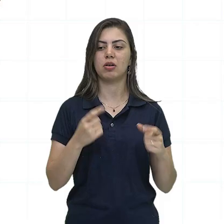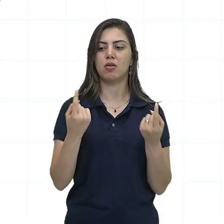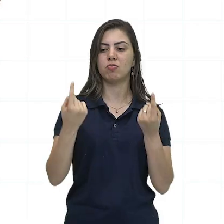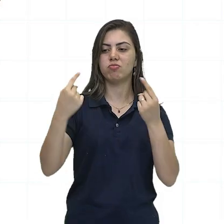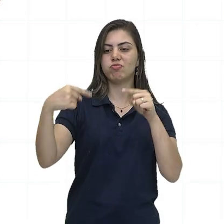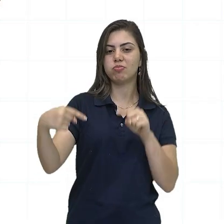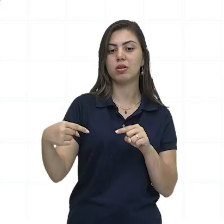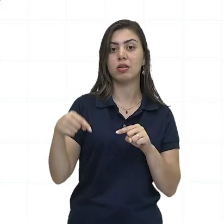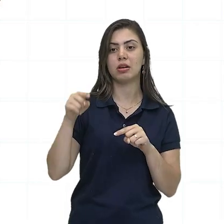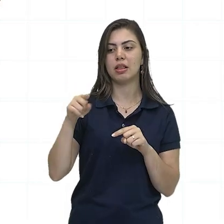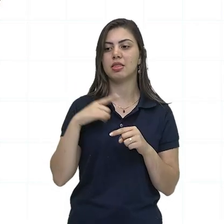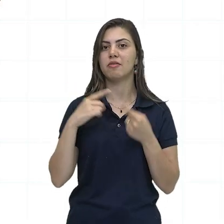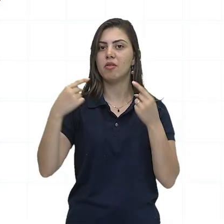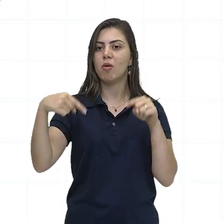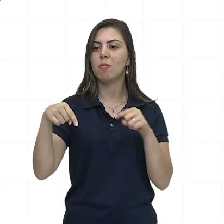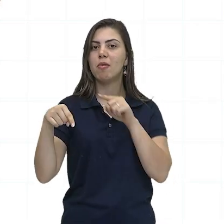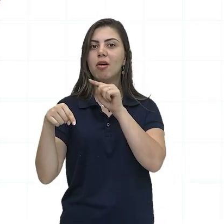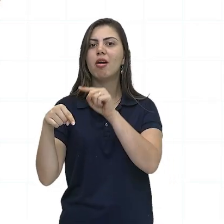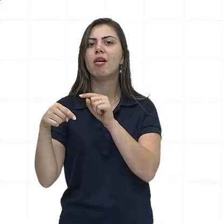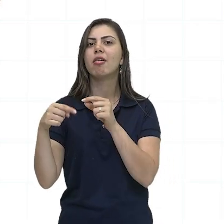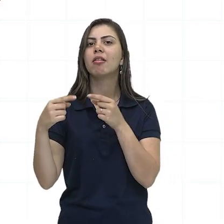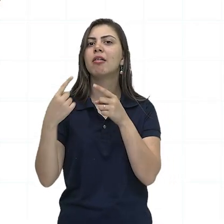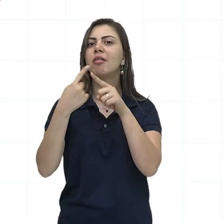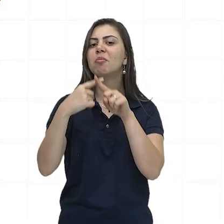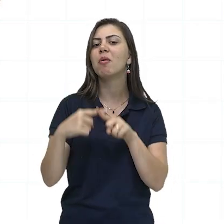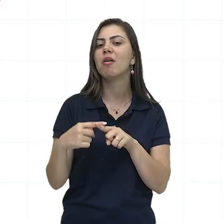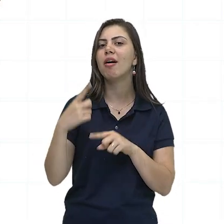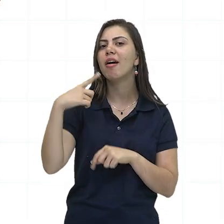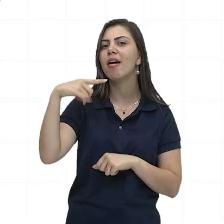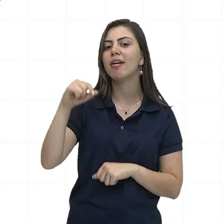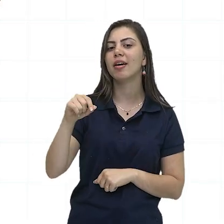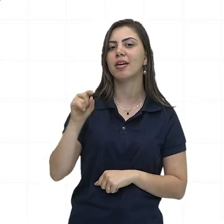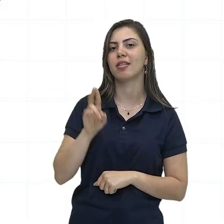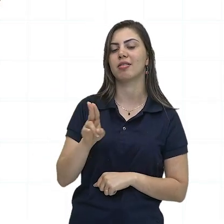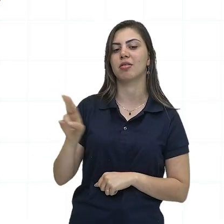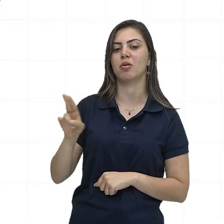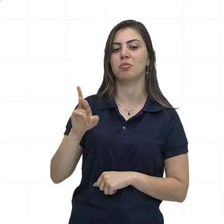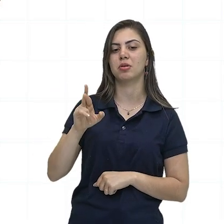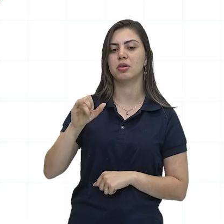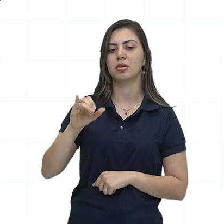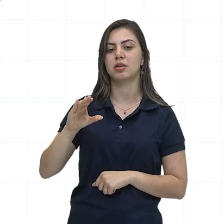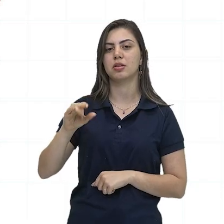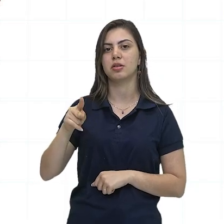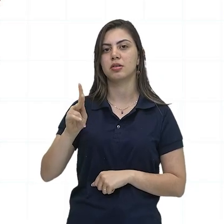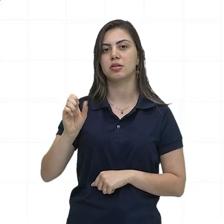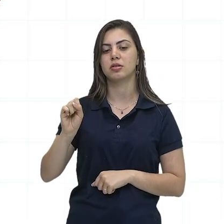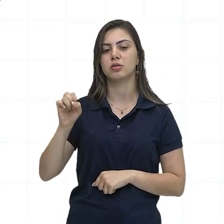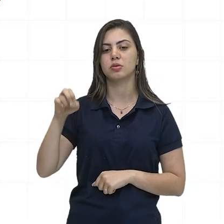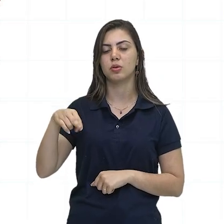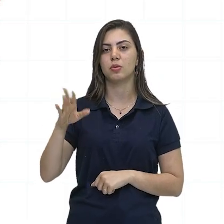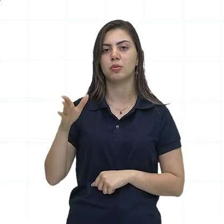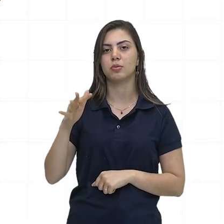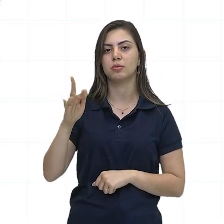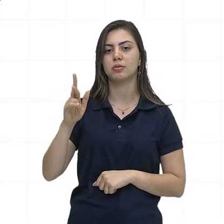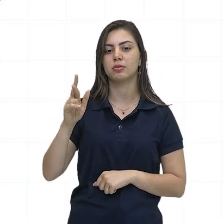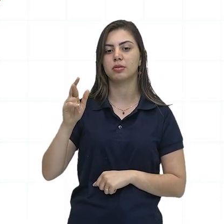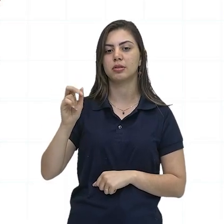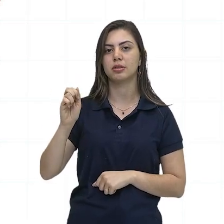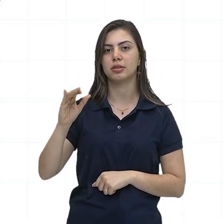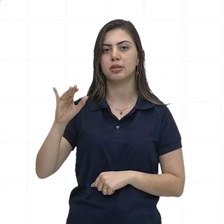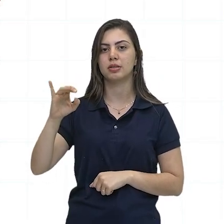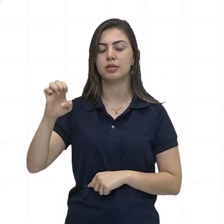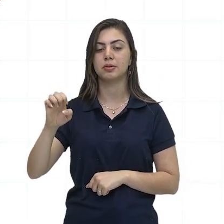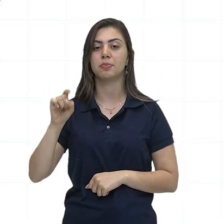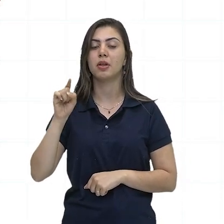Rickson Gracie. Sabe o que ele fez? Eu já contei para vocês, mas eu vou contar novamente. Ele queria provar para todo mundo